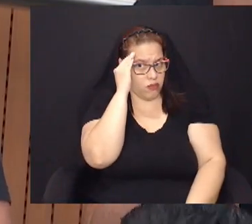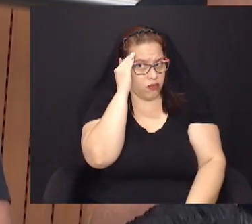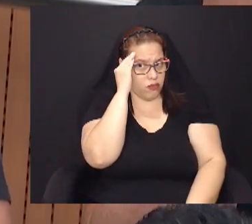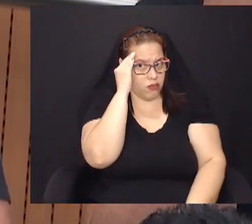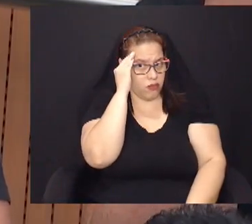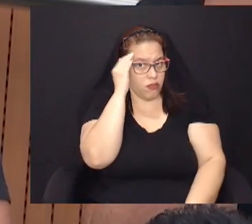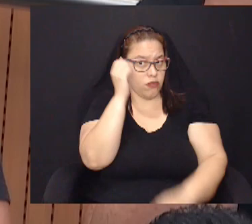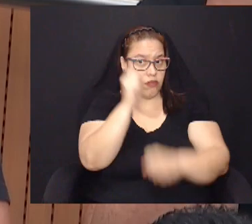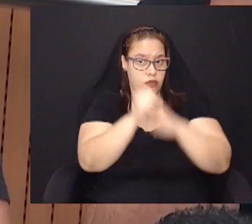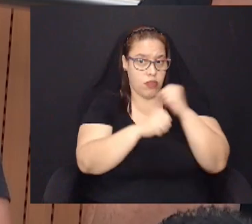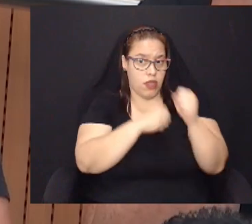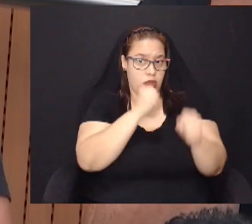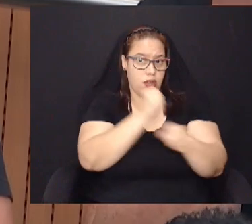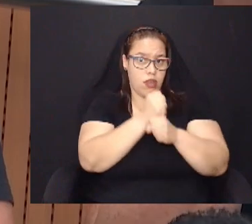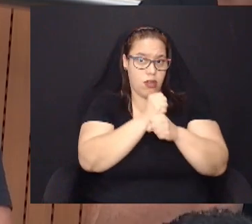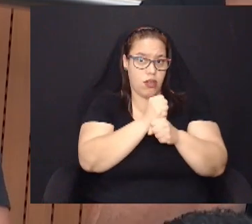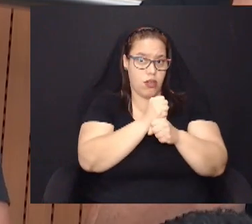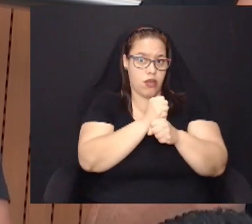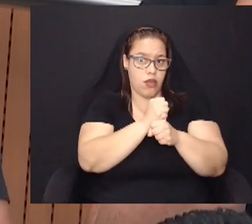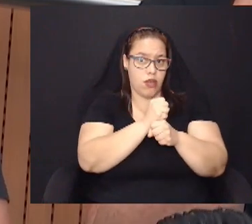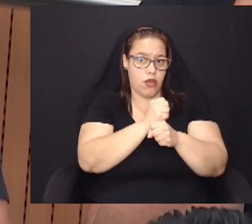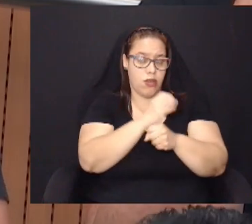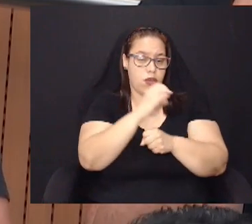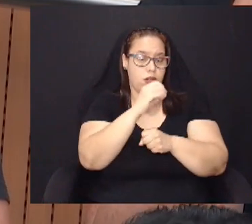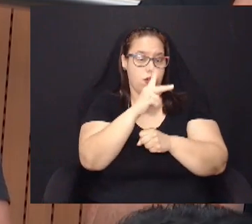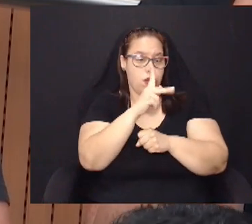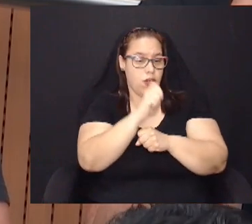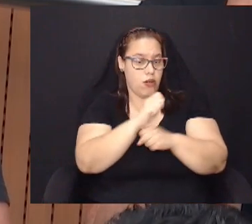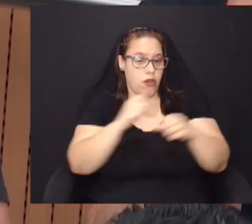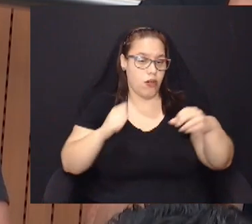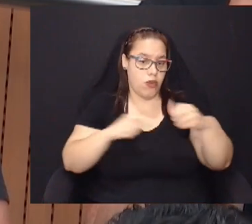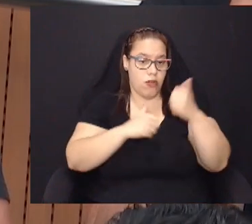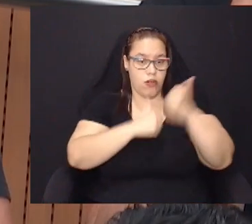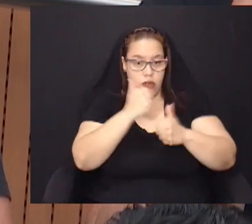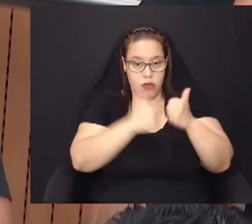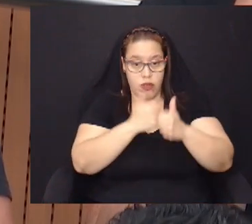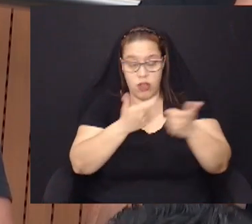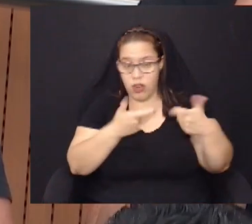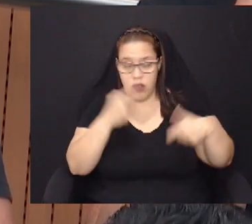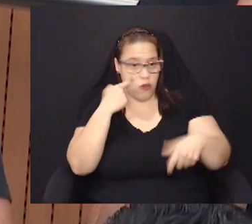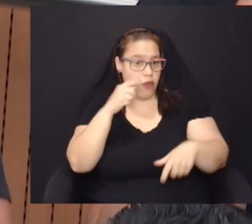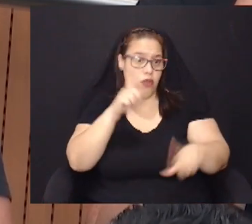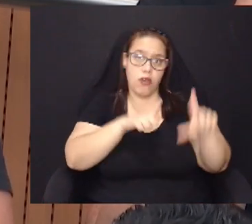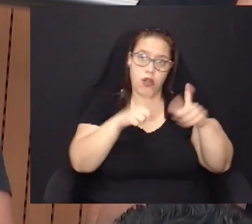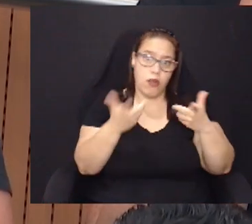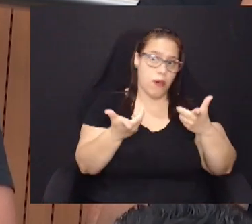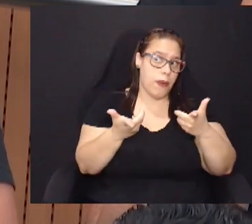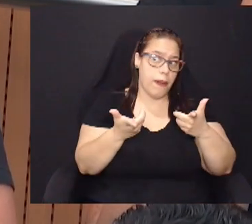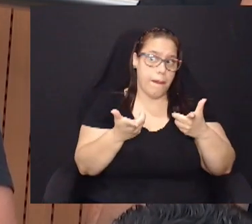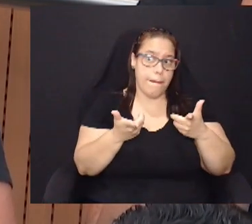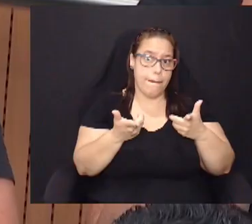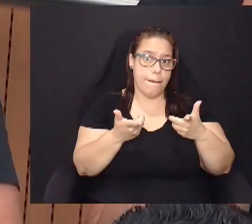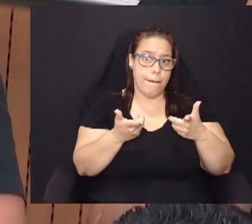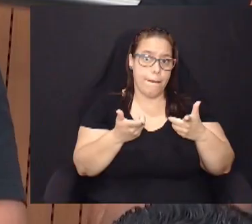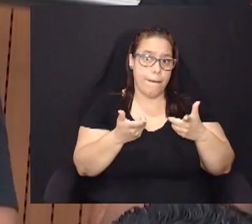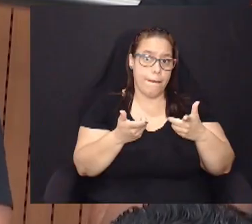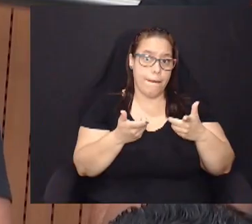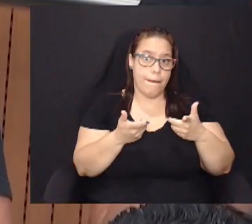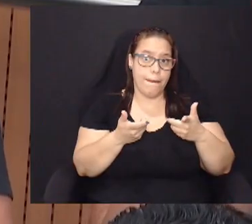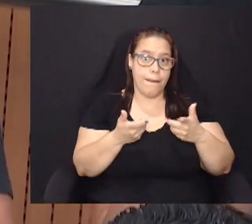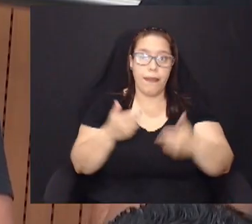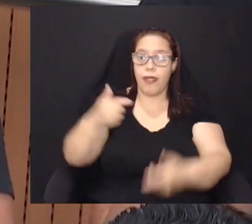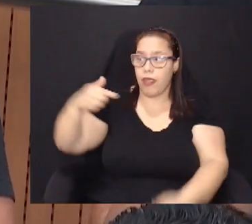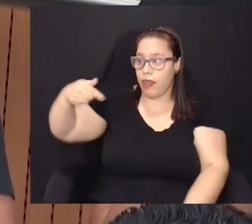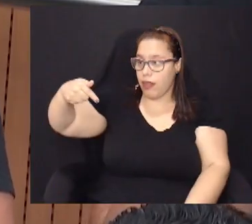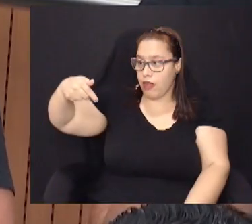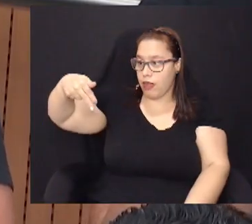vem vai ter Copa do Mundo. Muita gente vai querer ir para o bar assistir o jogo do Brasil. Vai. E aí você eu não vou. de um canal de entretenimento. Você tá?